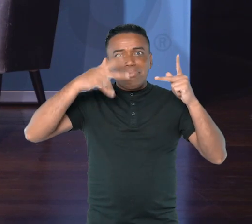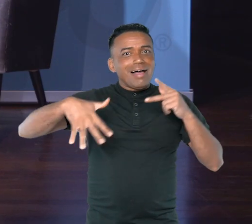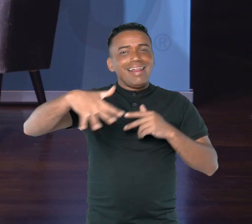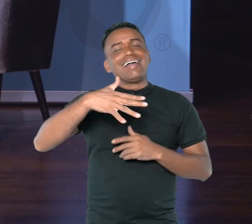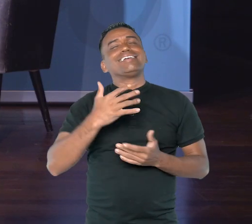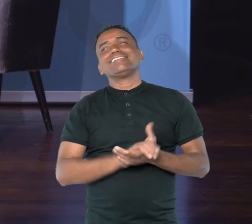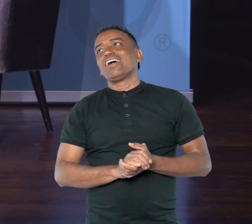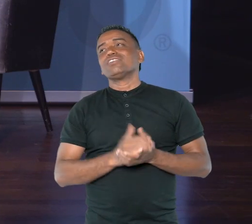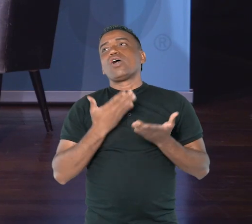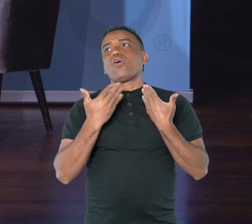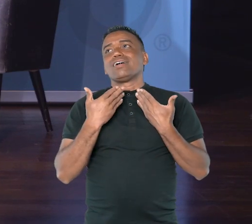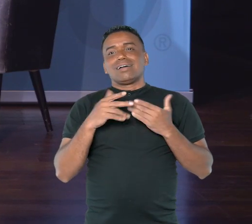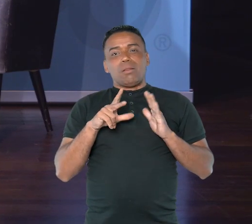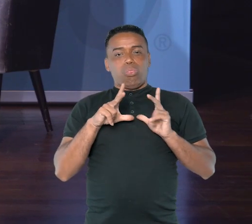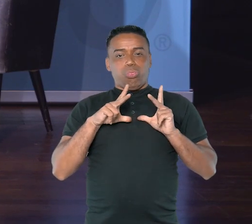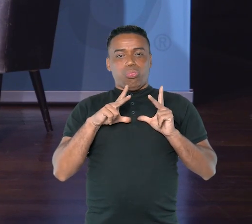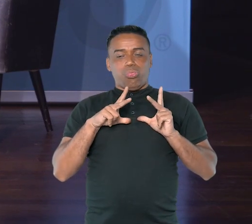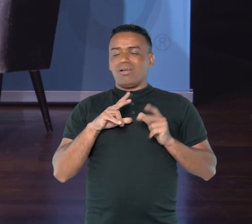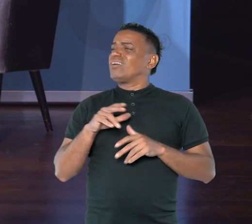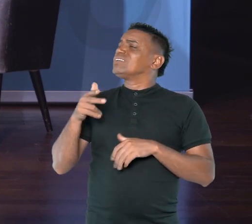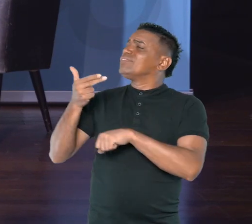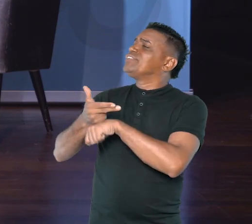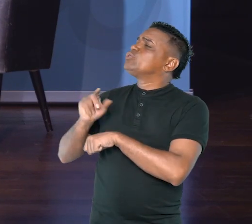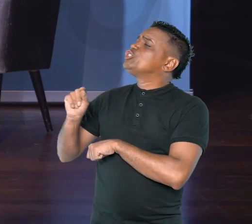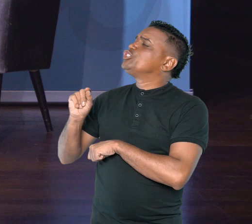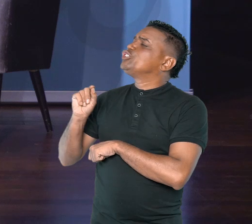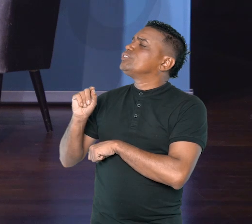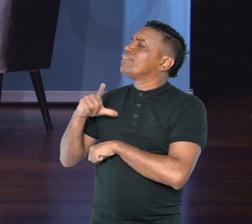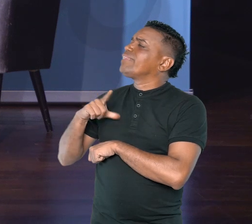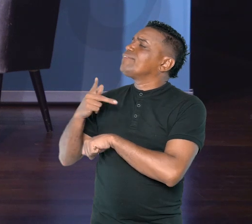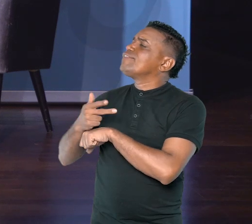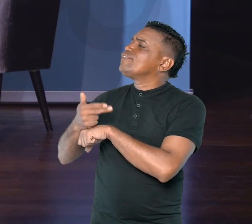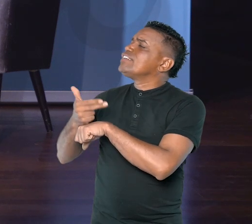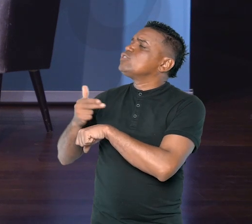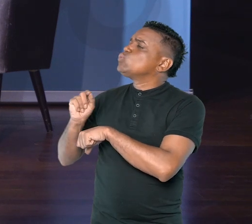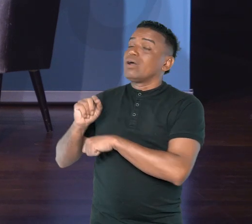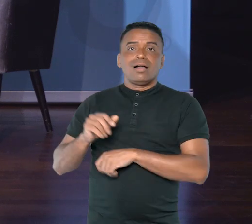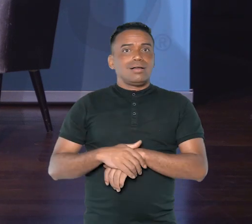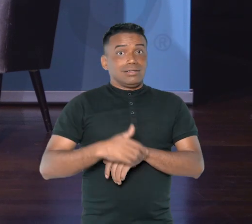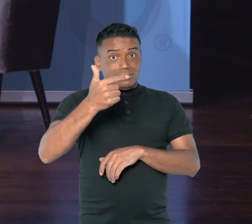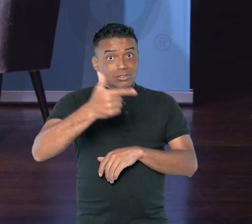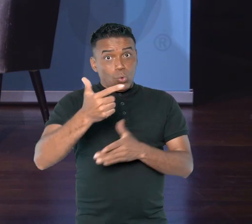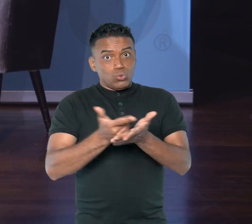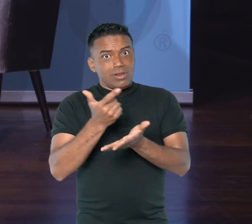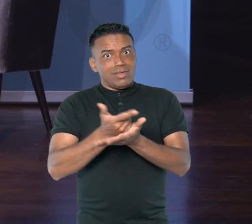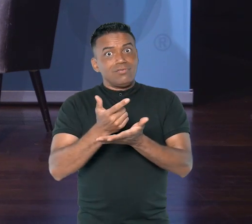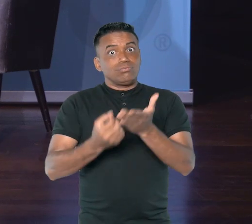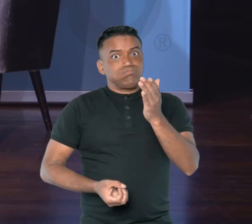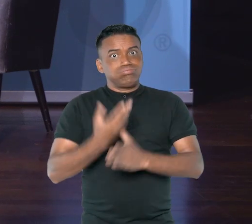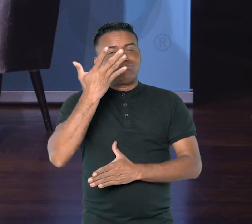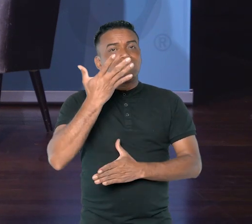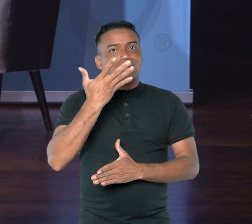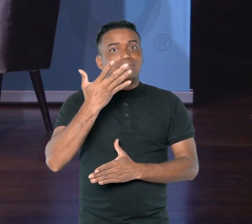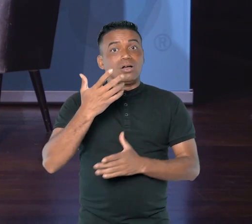Você ficar conversando com você mesma. E aí, o que você falou no vídeo? Que eu sabia que o segundo livro estava a caminho agora. Porque aquela